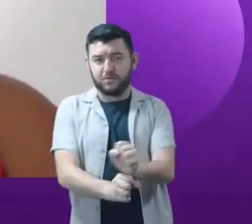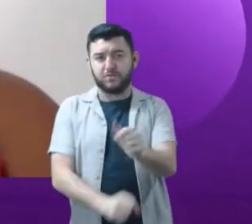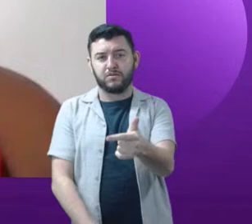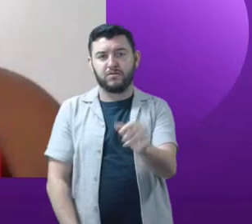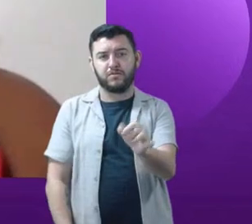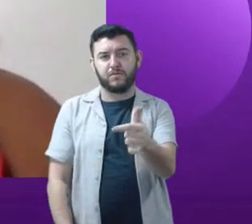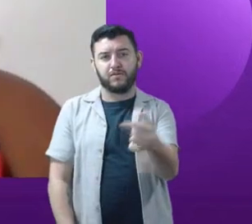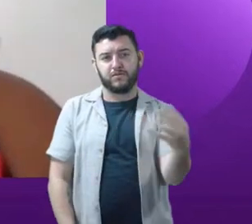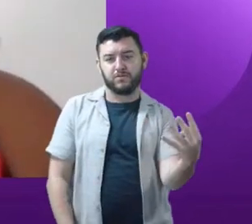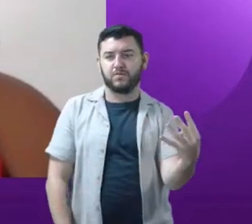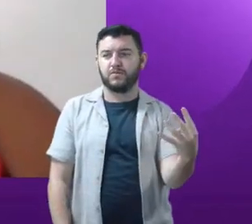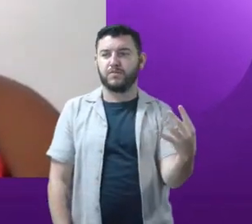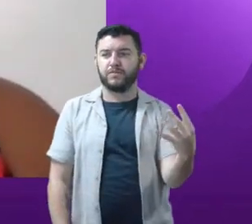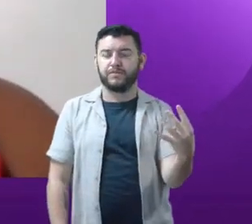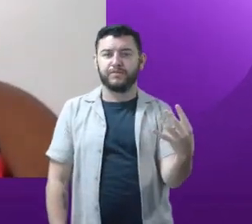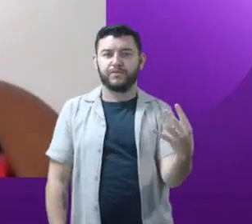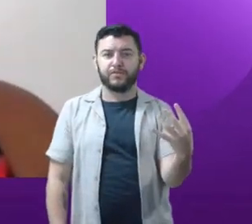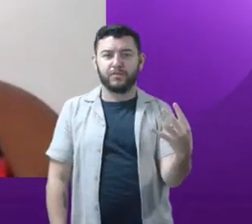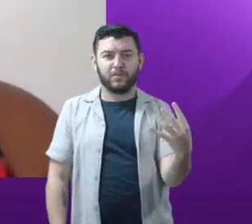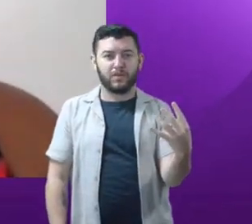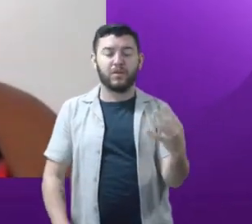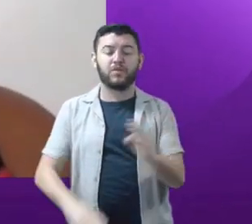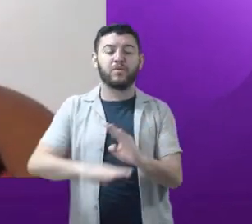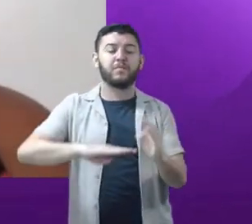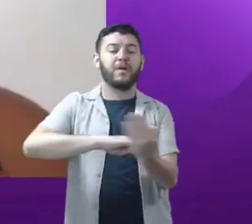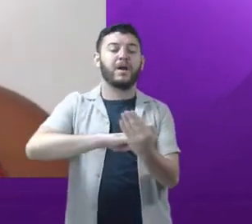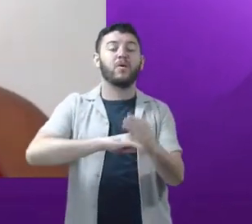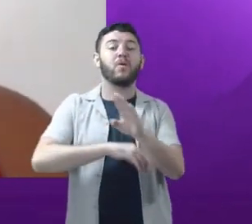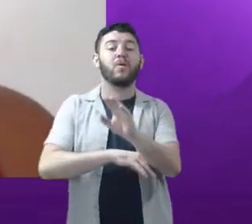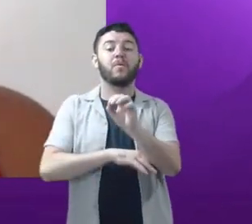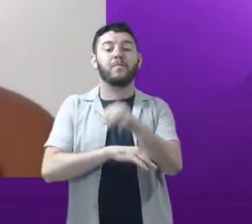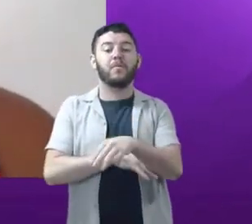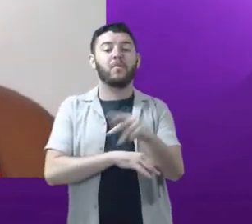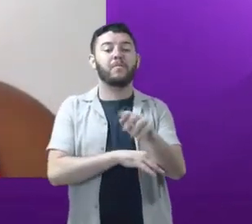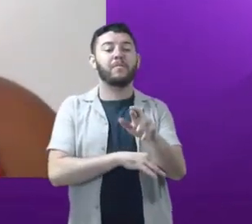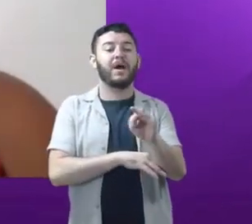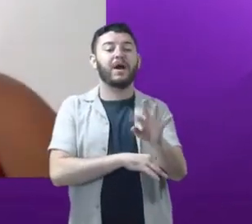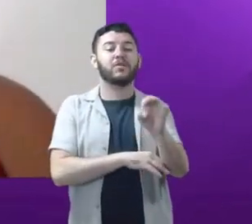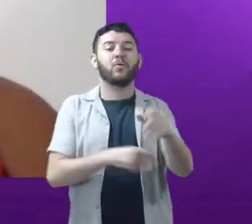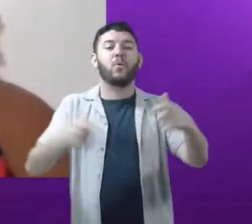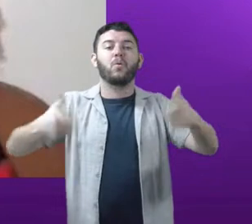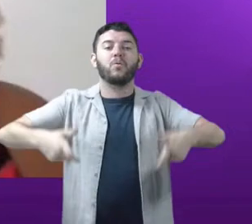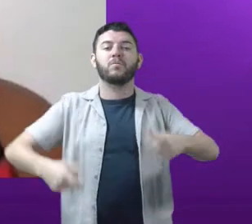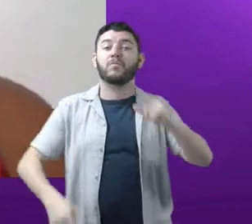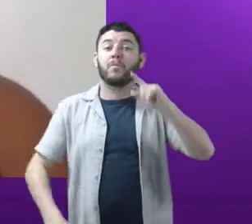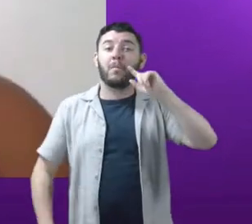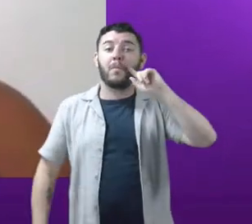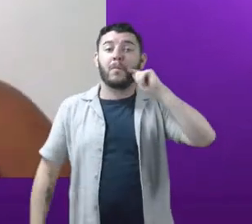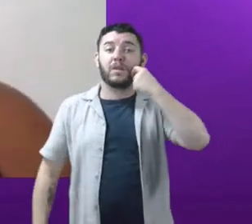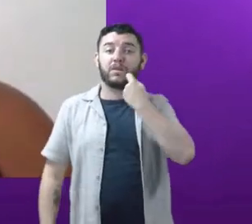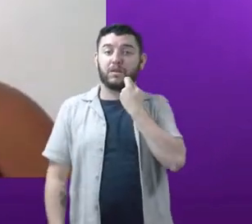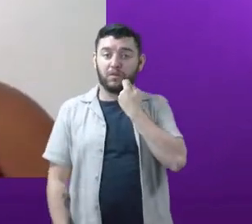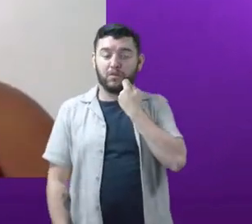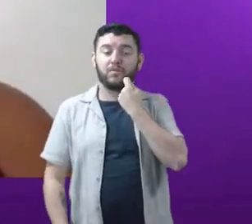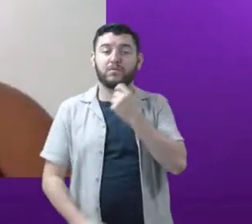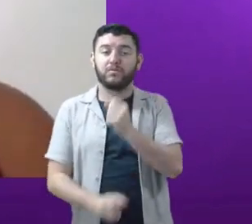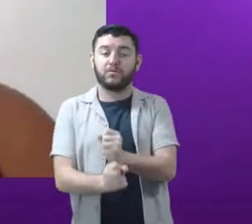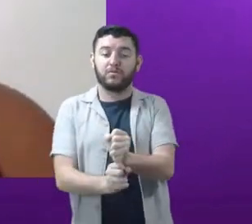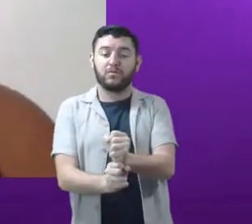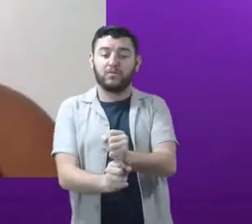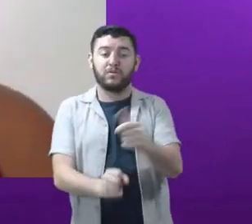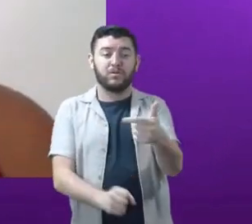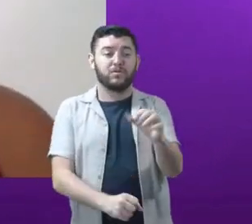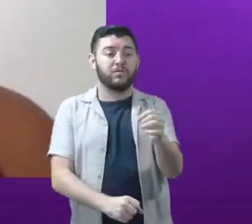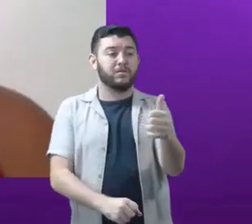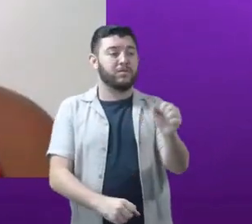né, no bairro do Bom Parto, aqui em Maceió. Aqui em Maceió, desde 2018,